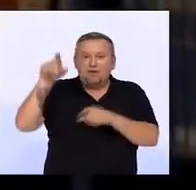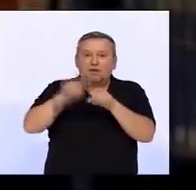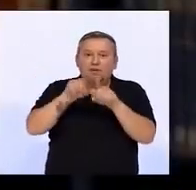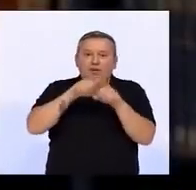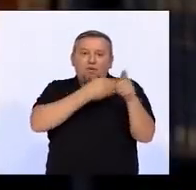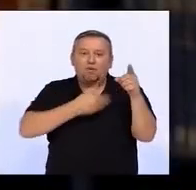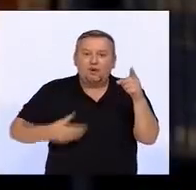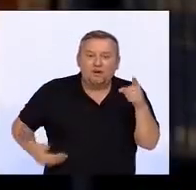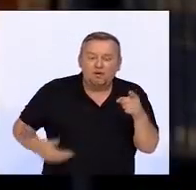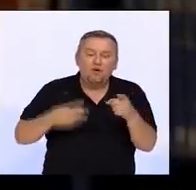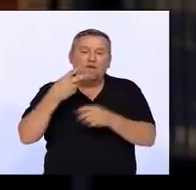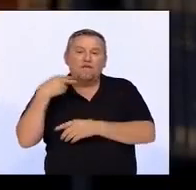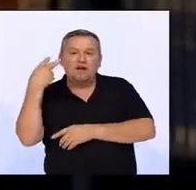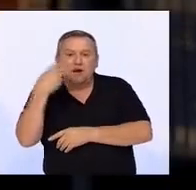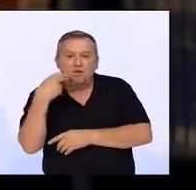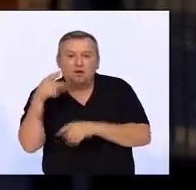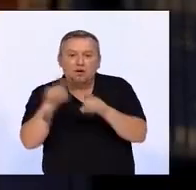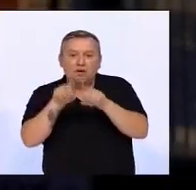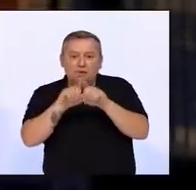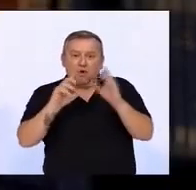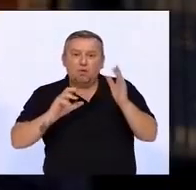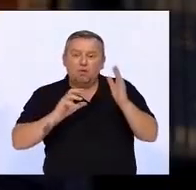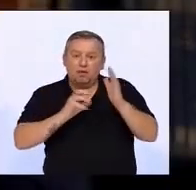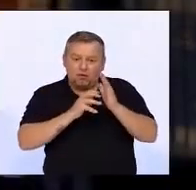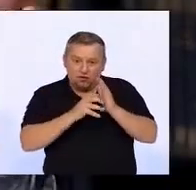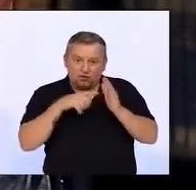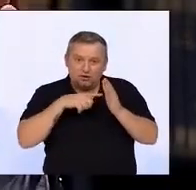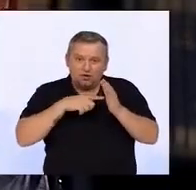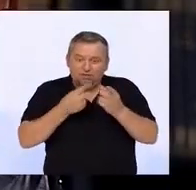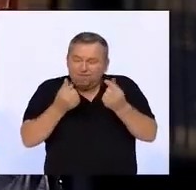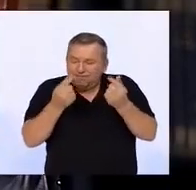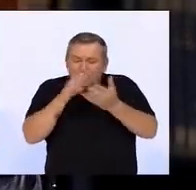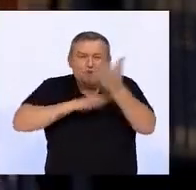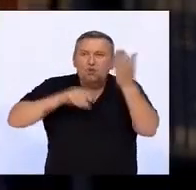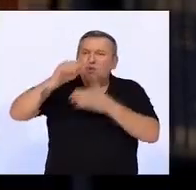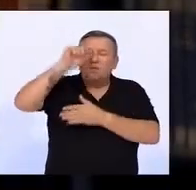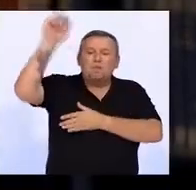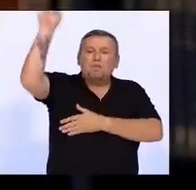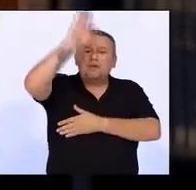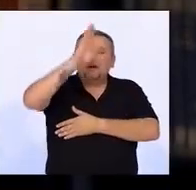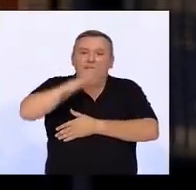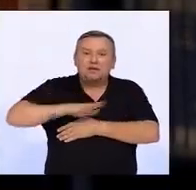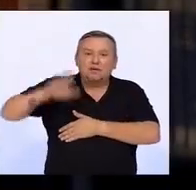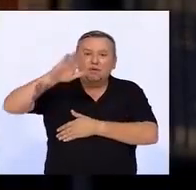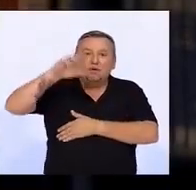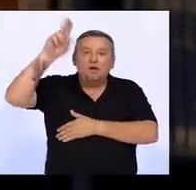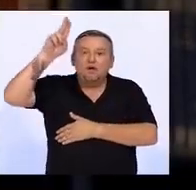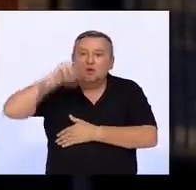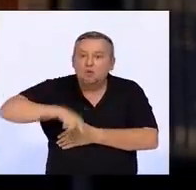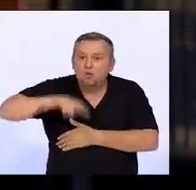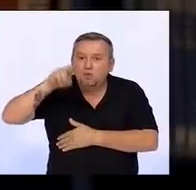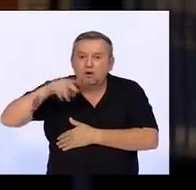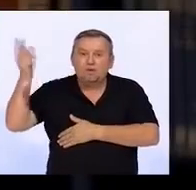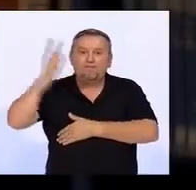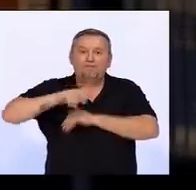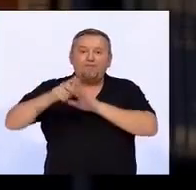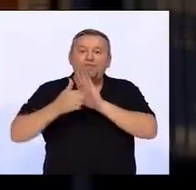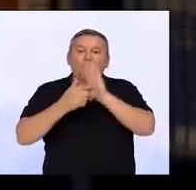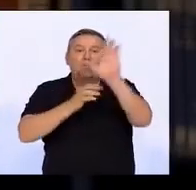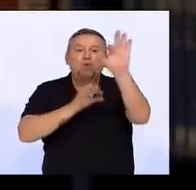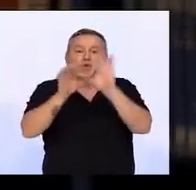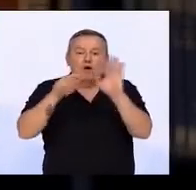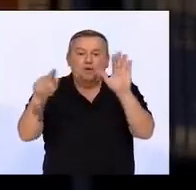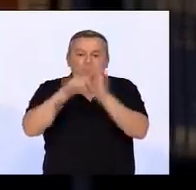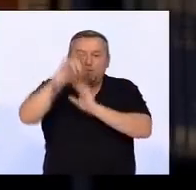bancadas, governadores, e um partido com capilarização em todo o território nacional e nunca teve a capacidade de apresentar um projeto